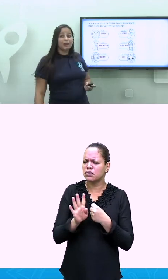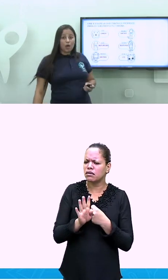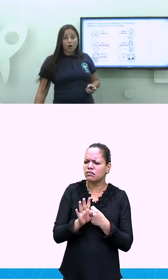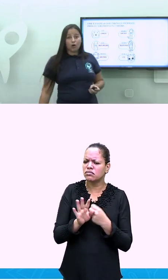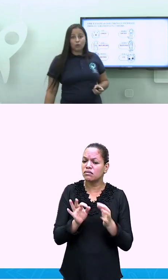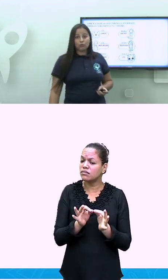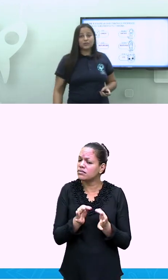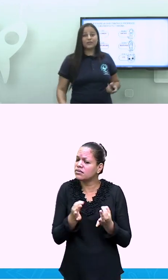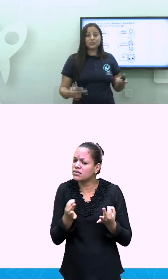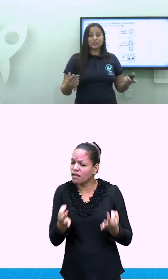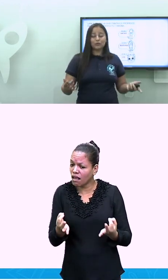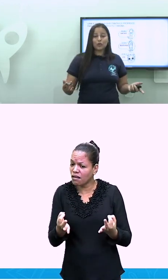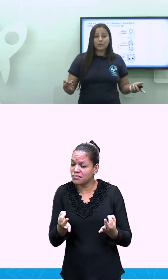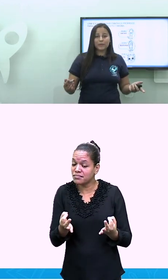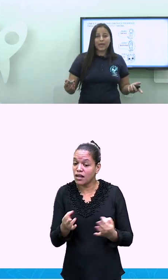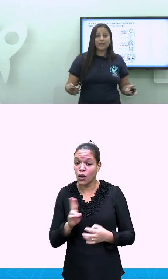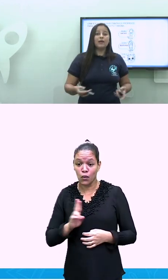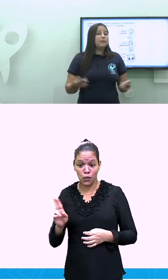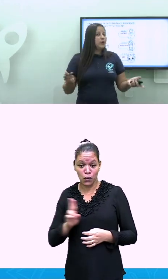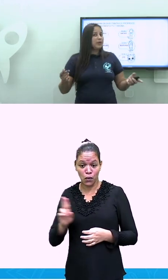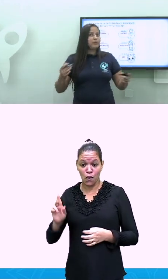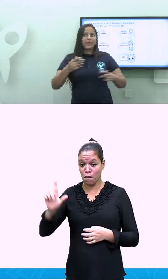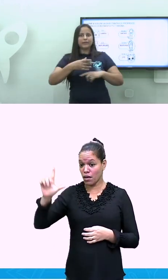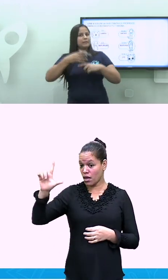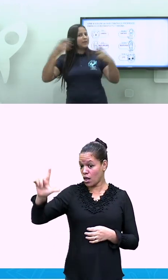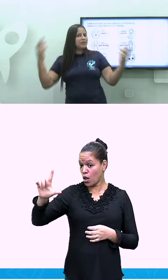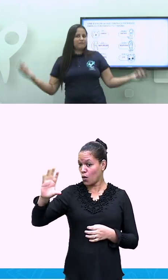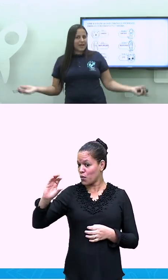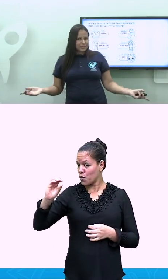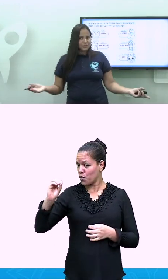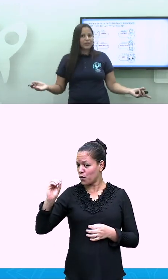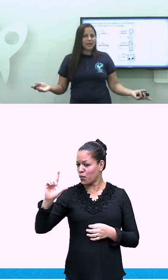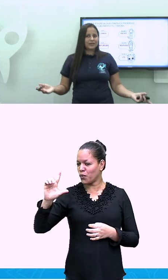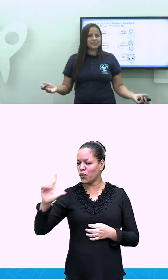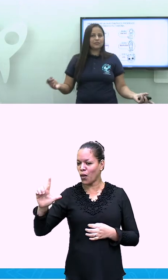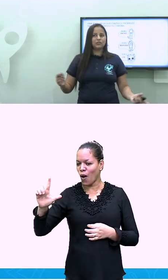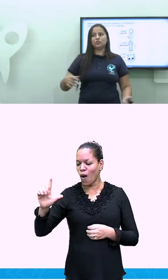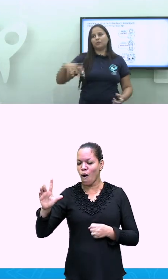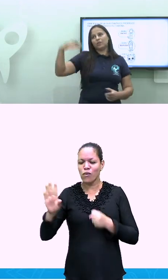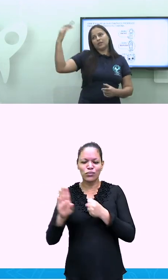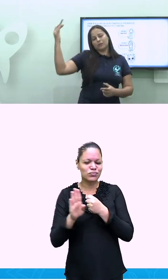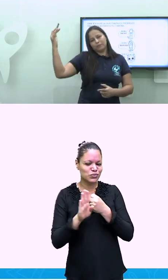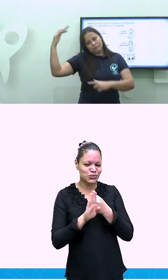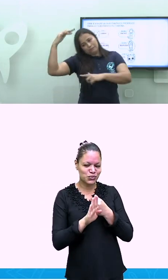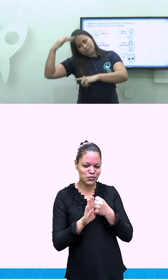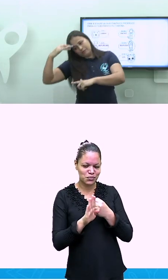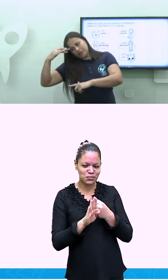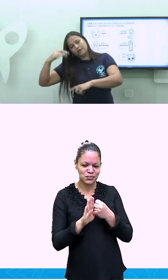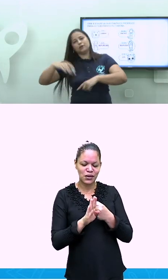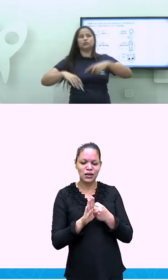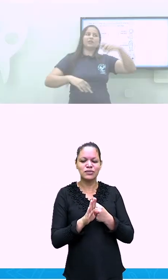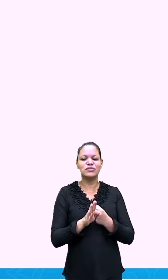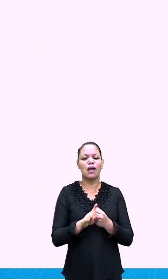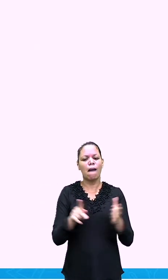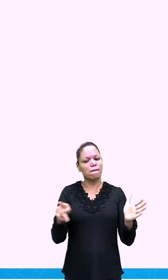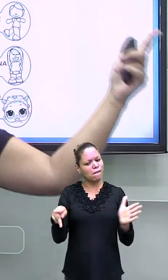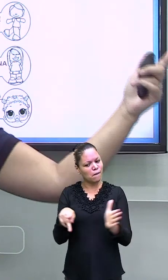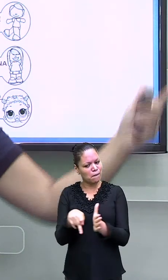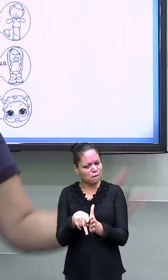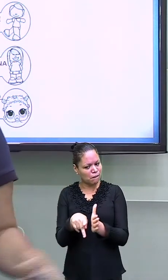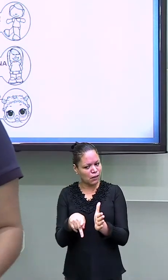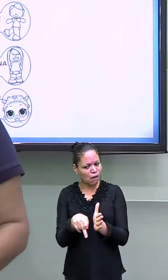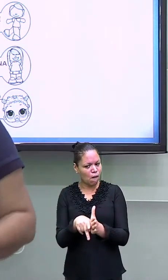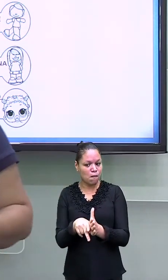Boneca LOL. Então, a gente deu um nome para ela. Porque boneca também tem várias bonecas, né, gente? Tem bonequinha grande, tem aquelas